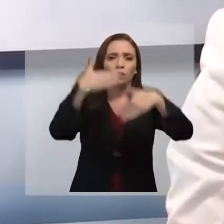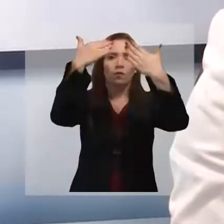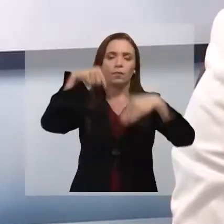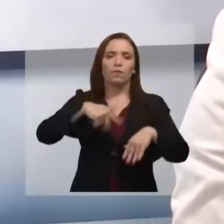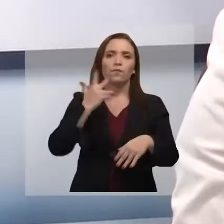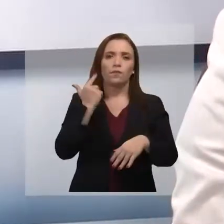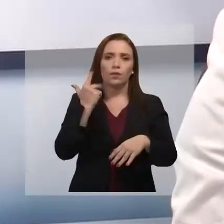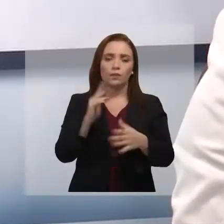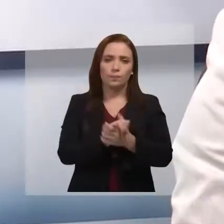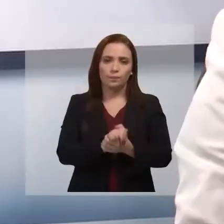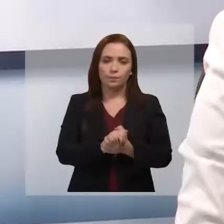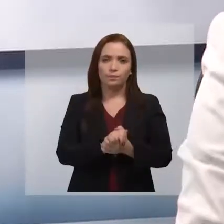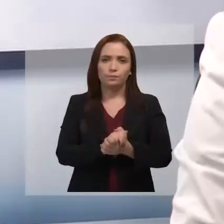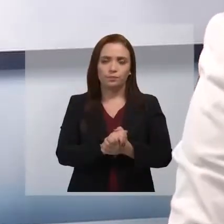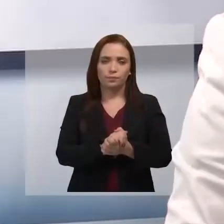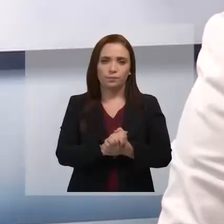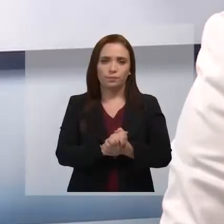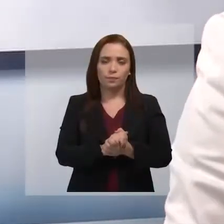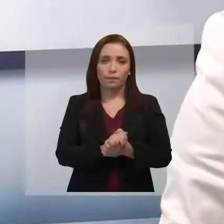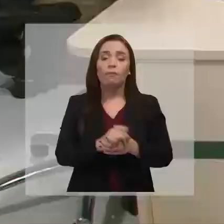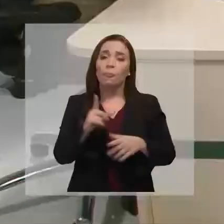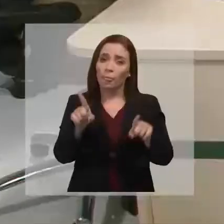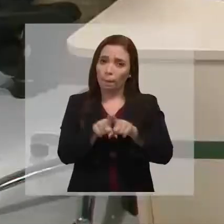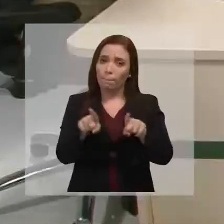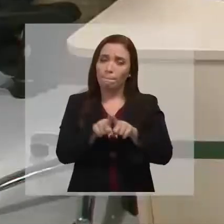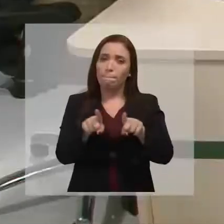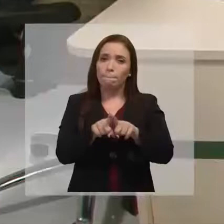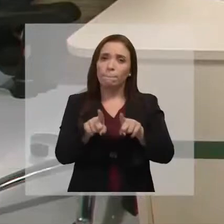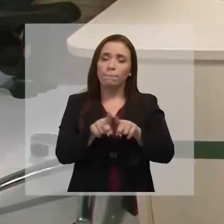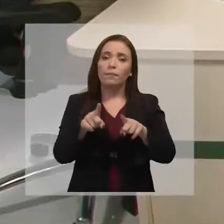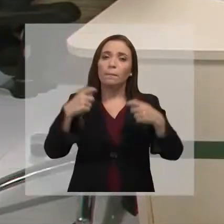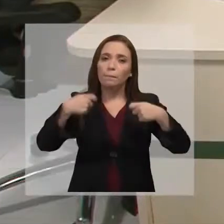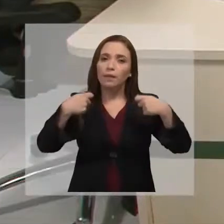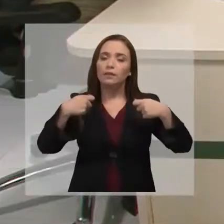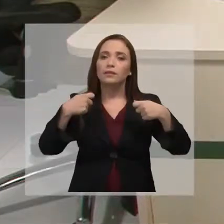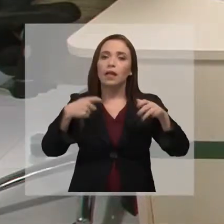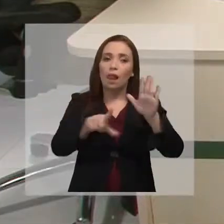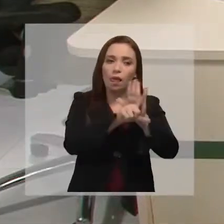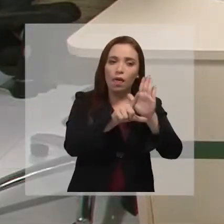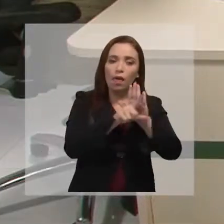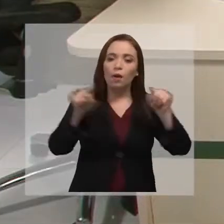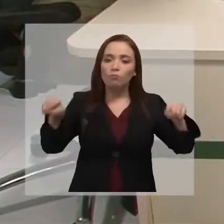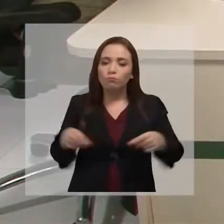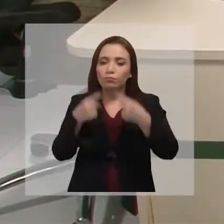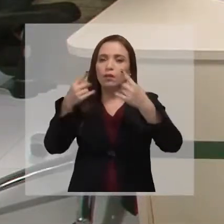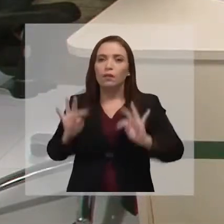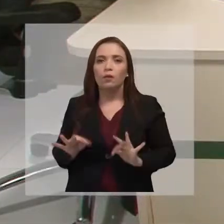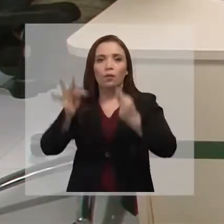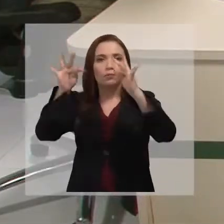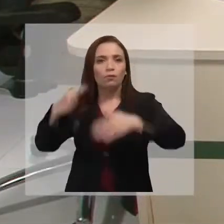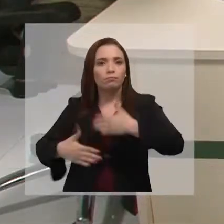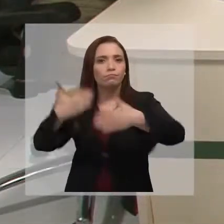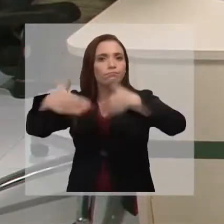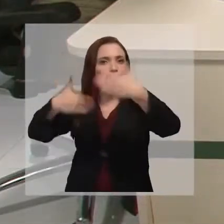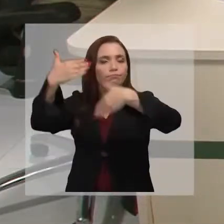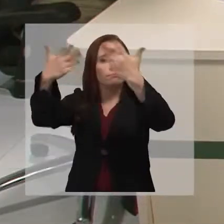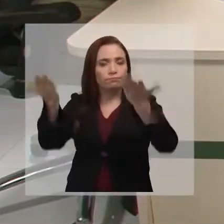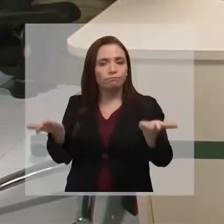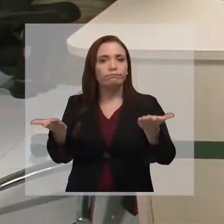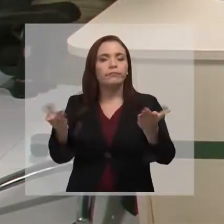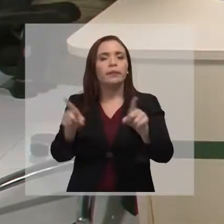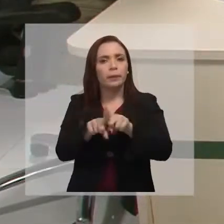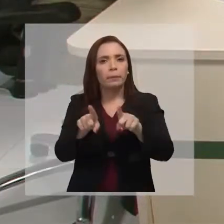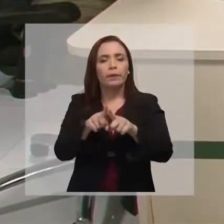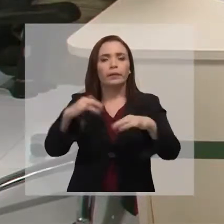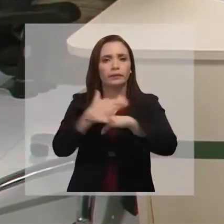desenvolvimento da cidade de Fortaleza. Né? A lei, o direito acompanha as mudanças que a cidade vai imprimindo pelos costumes. Né? Total, e os